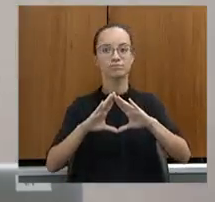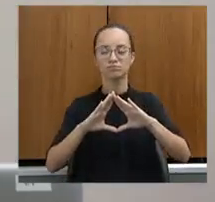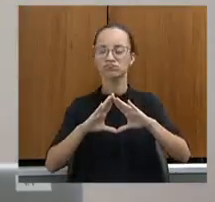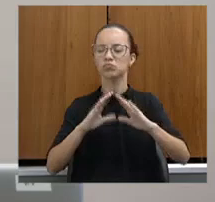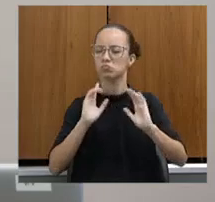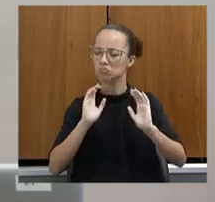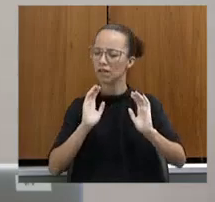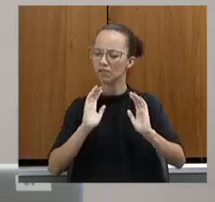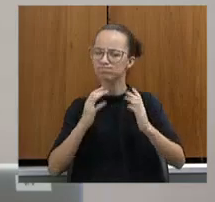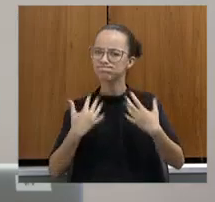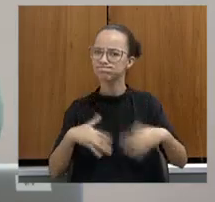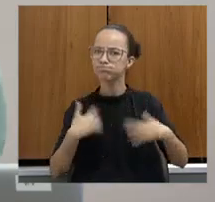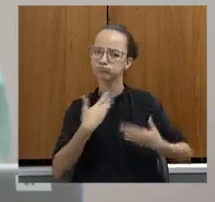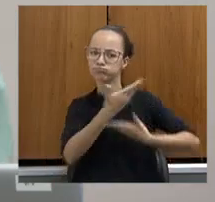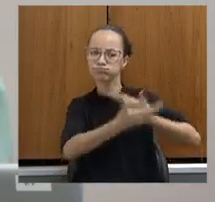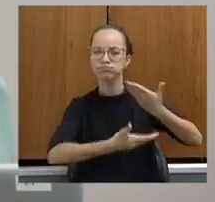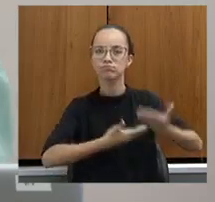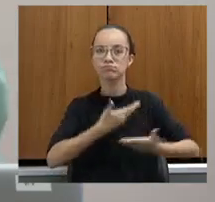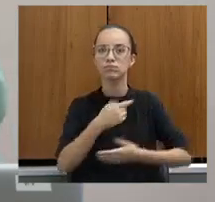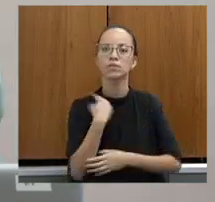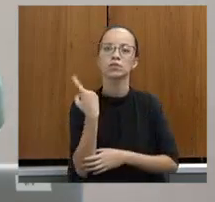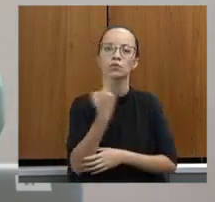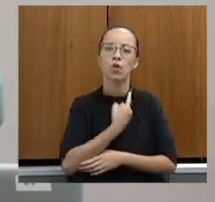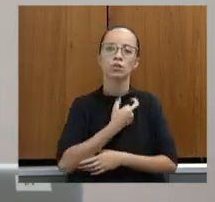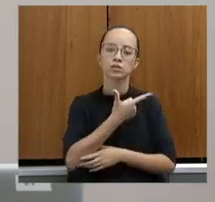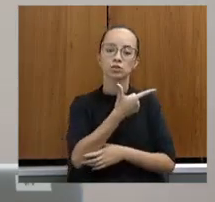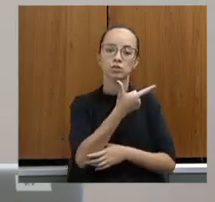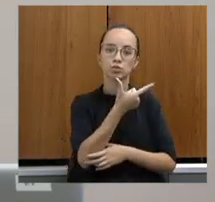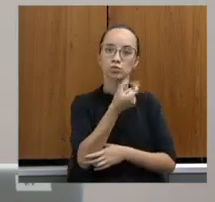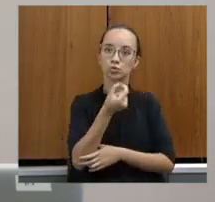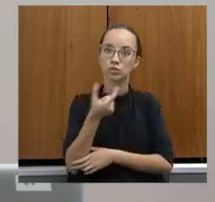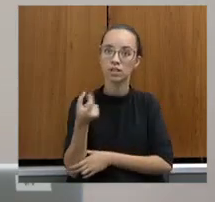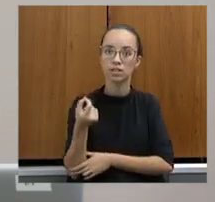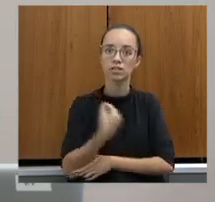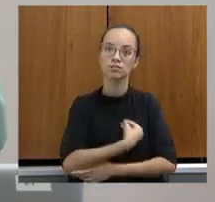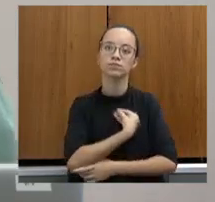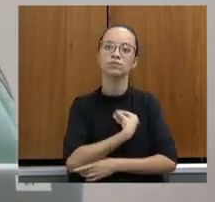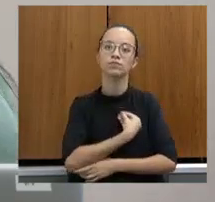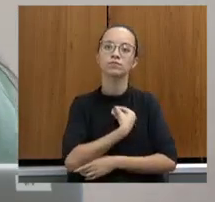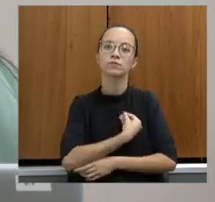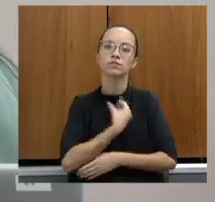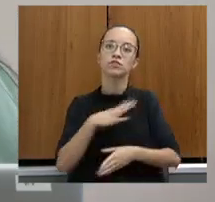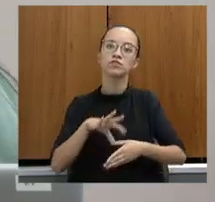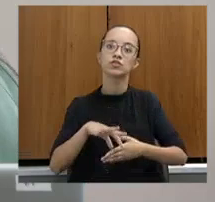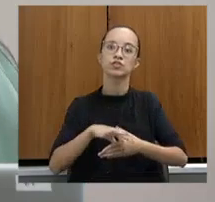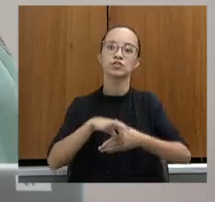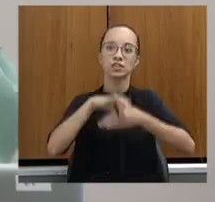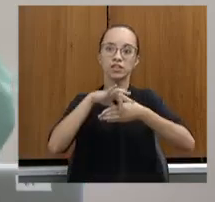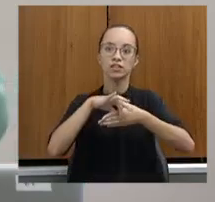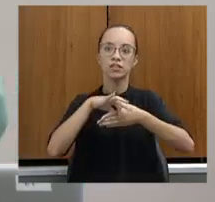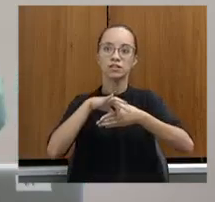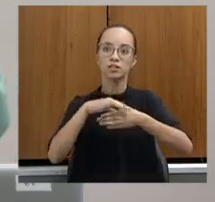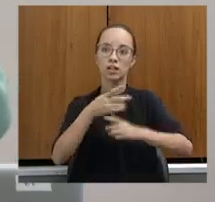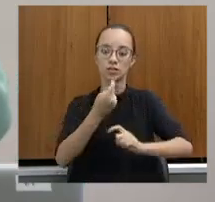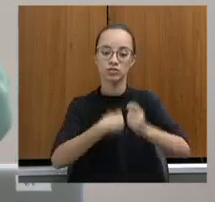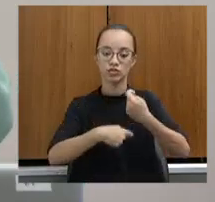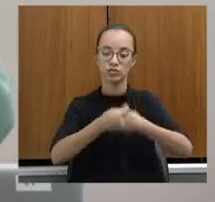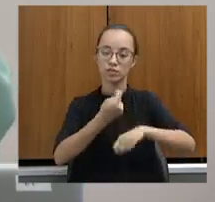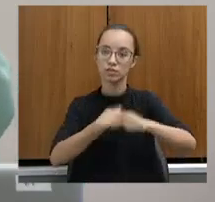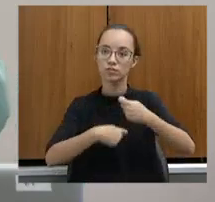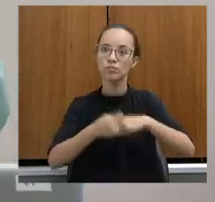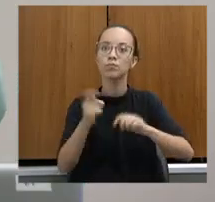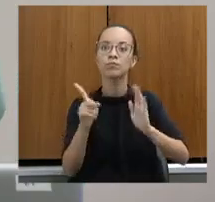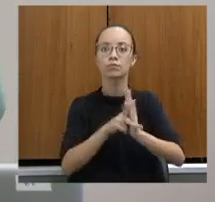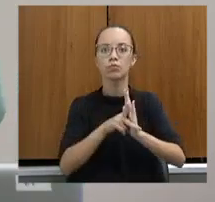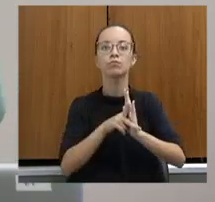porque nós apuramos mais de 200 presenças titulares dos órgãos da administração direta